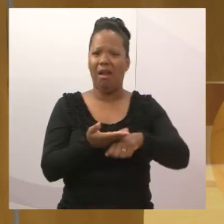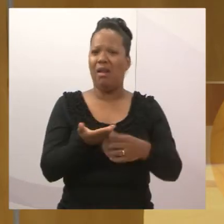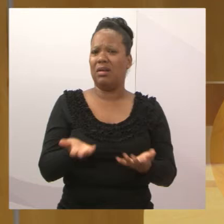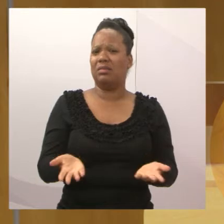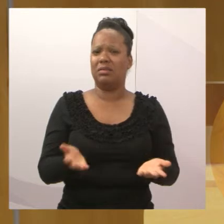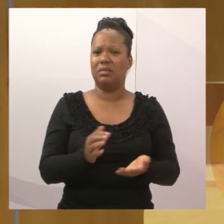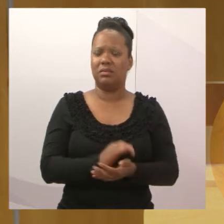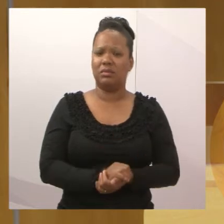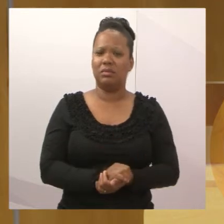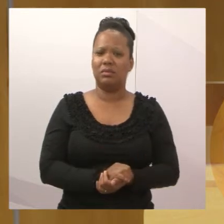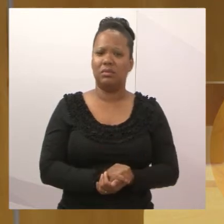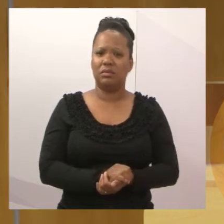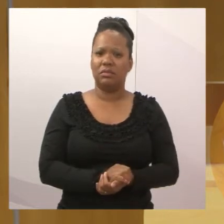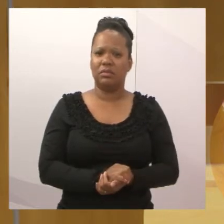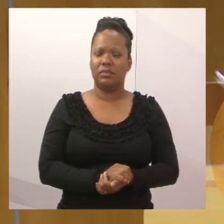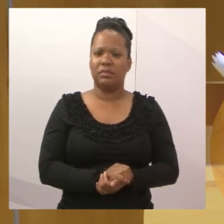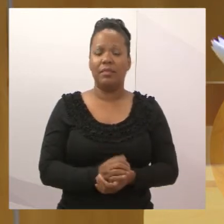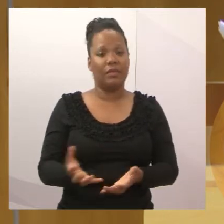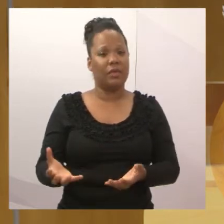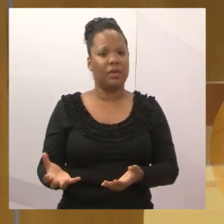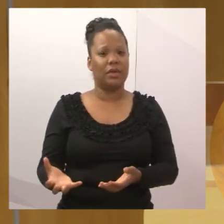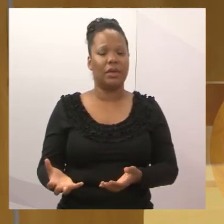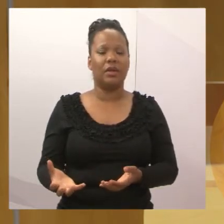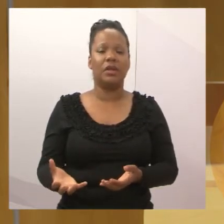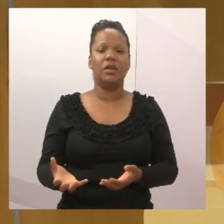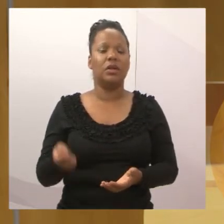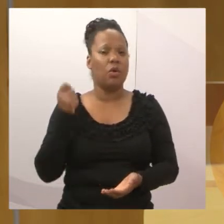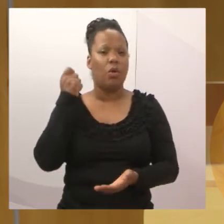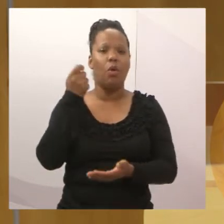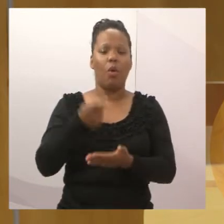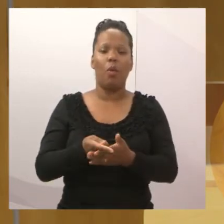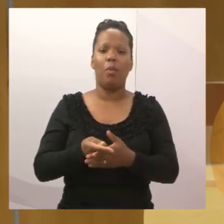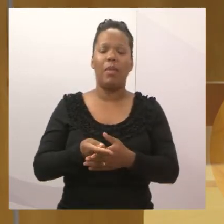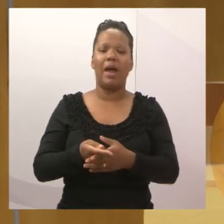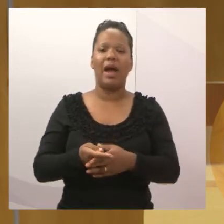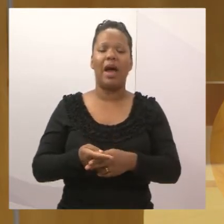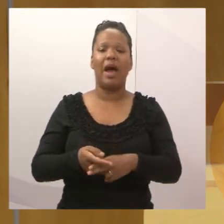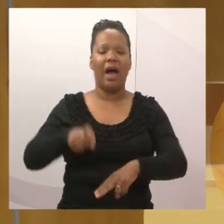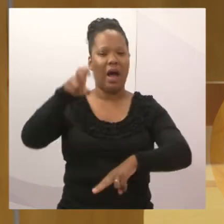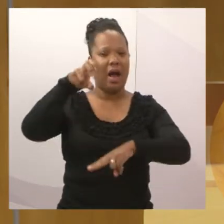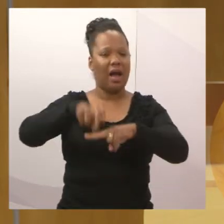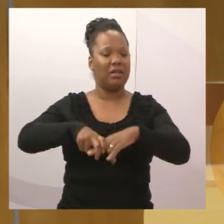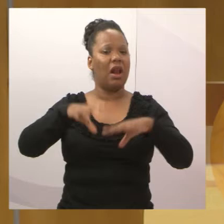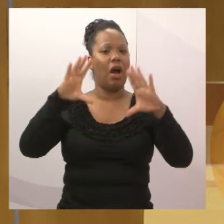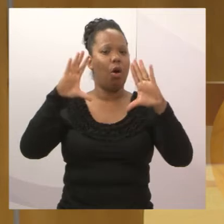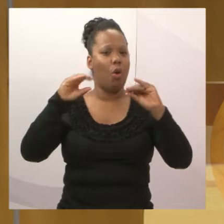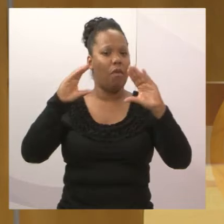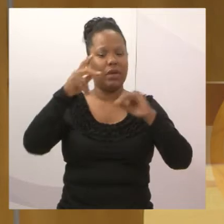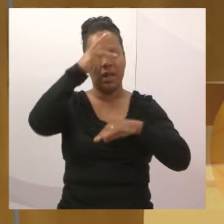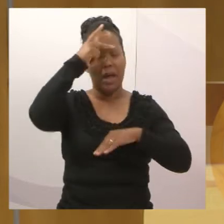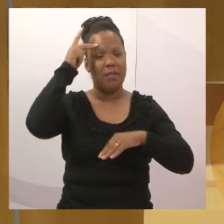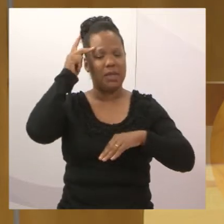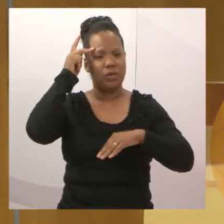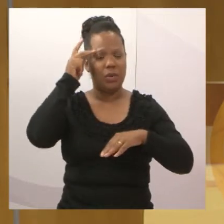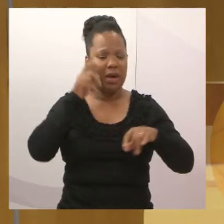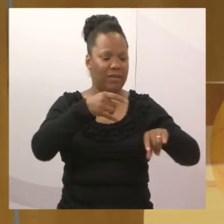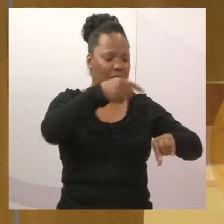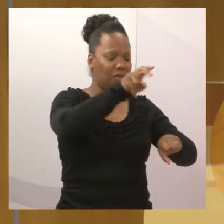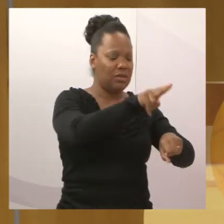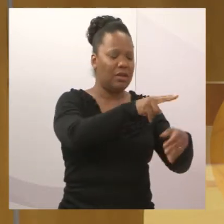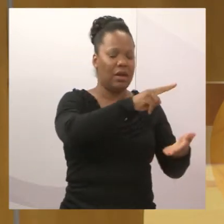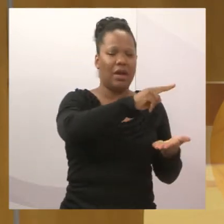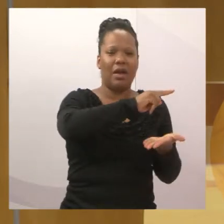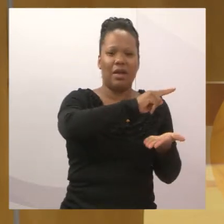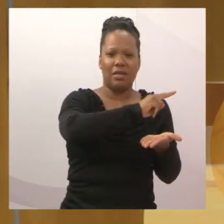Então, eu estou encaminhando para aquisição de poltronas decentes para os acompanhantes, porque a gente passa lá à noite,